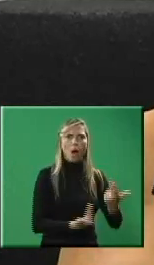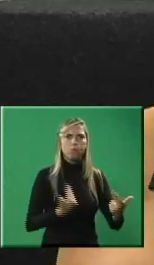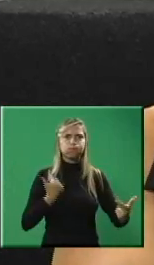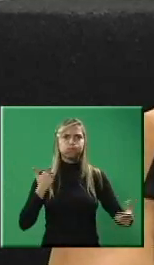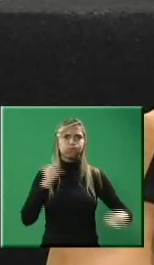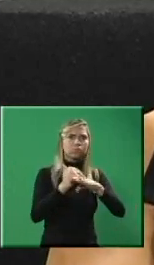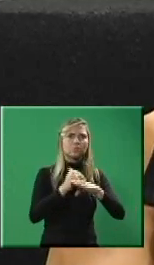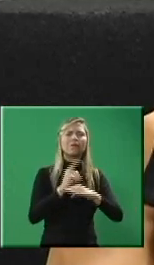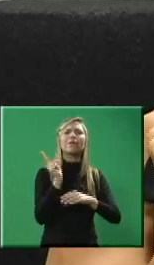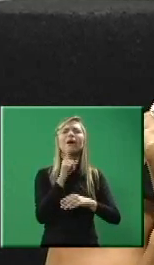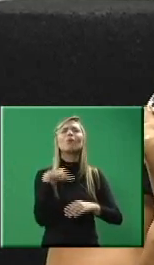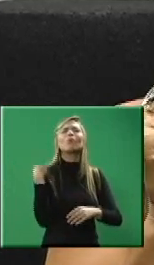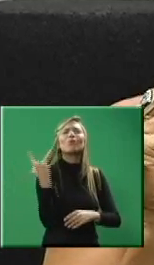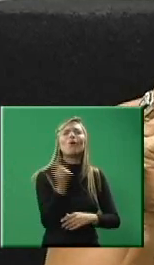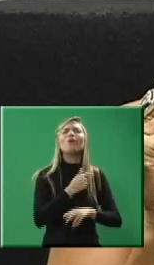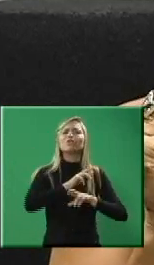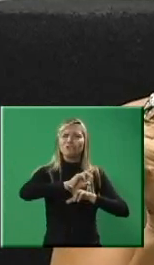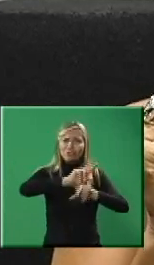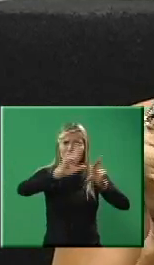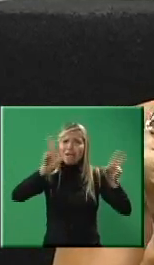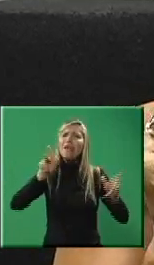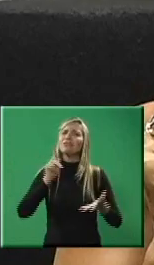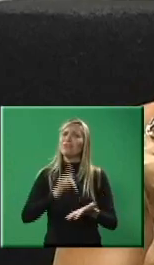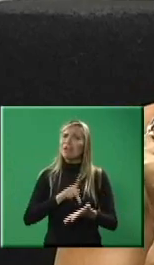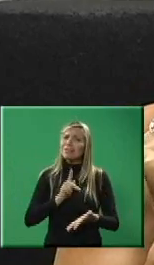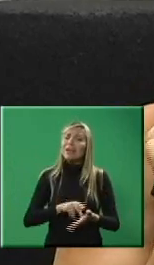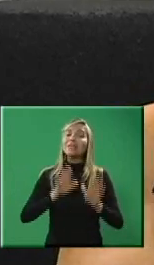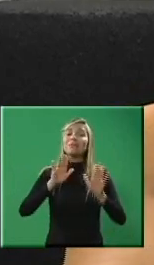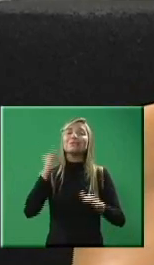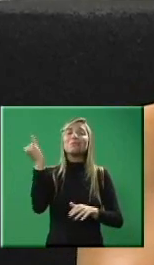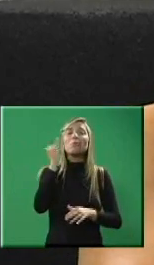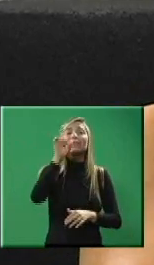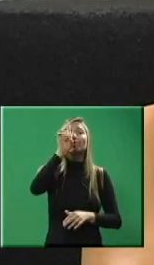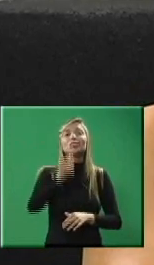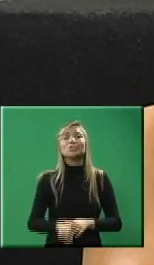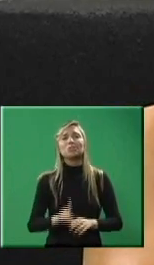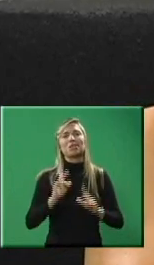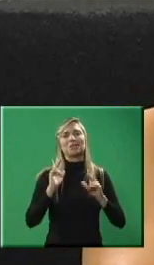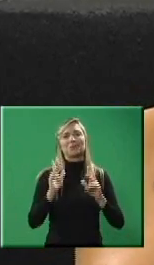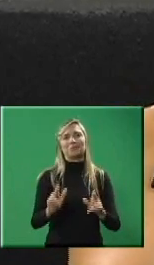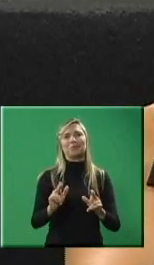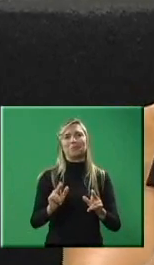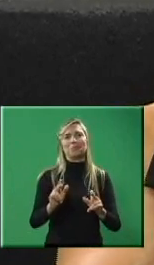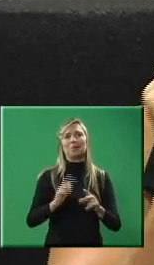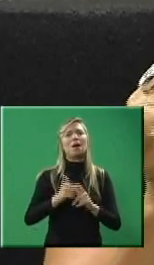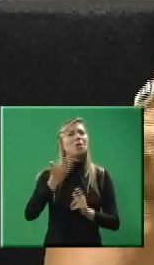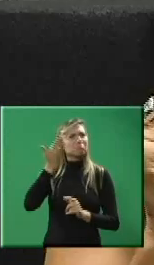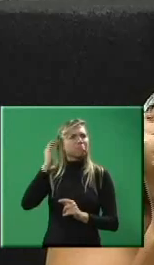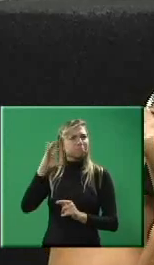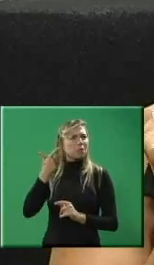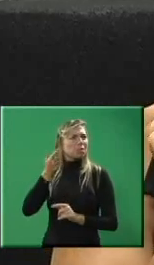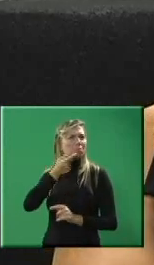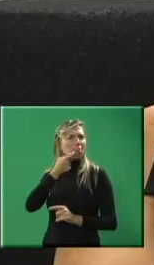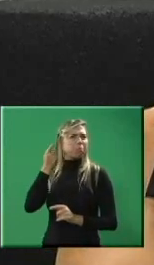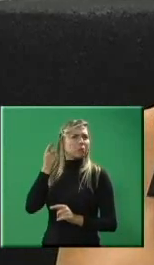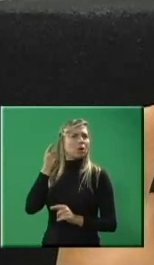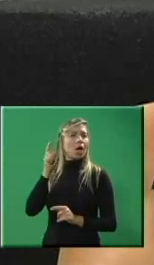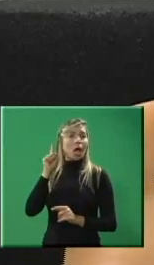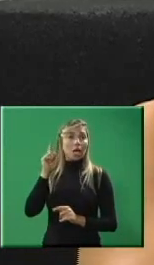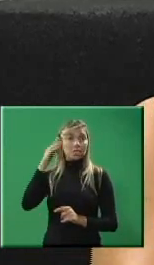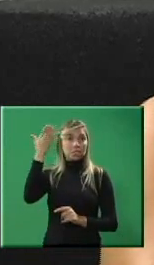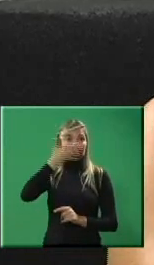da diversidade, não pode existir padrões. Se a gente imaginar que há pouco